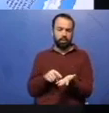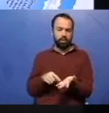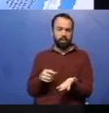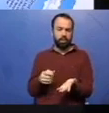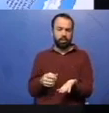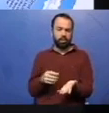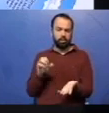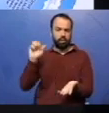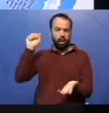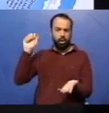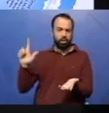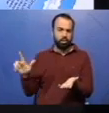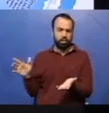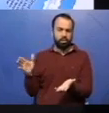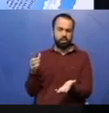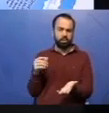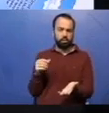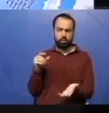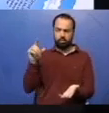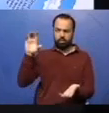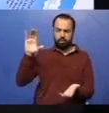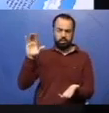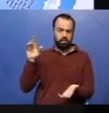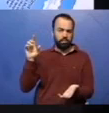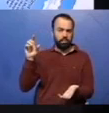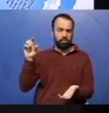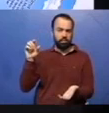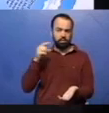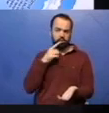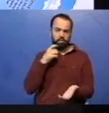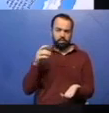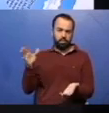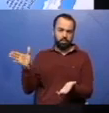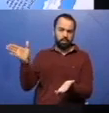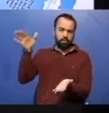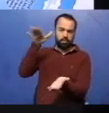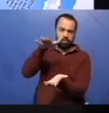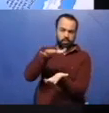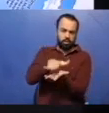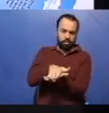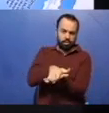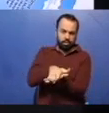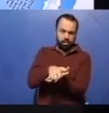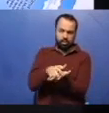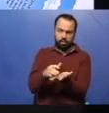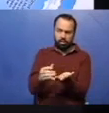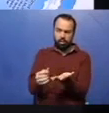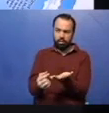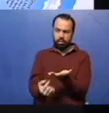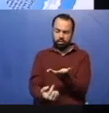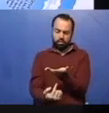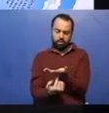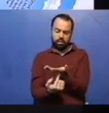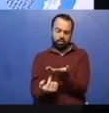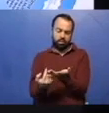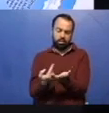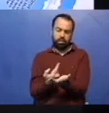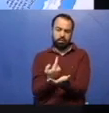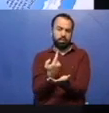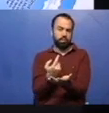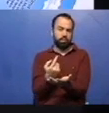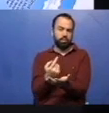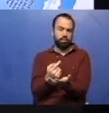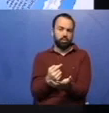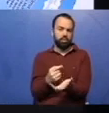um clipezinho aqui ou um grampinho, vai dar para você girar. E conforme você vai girando,